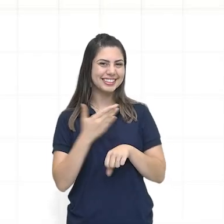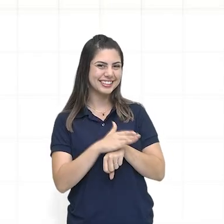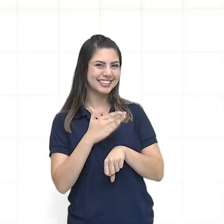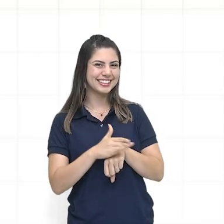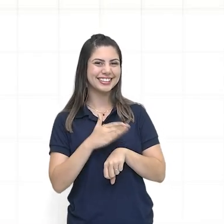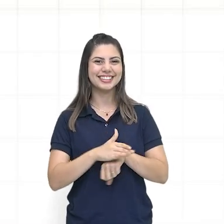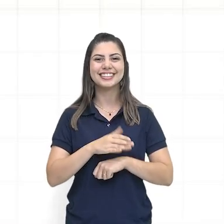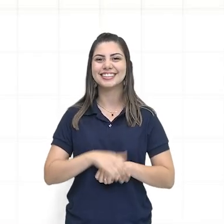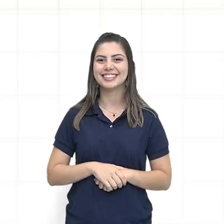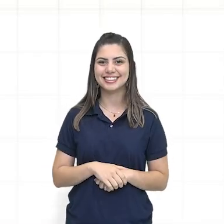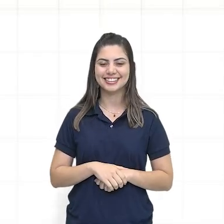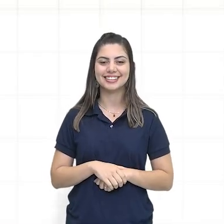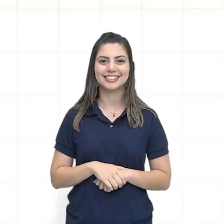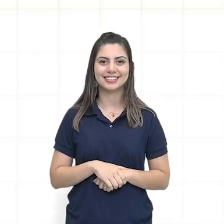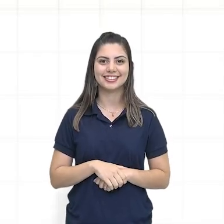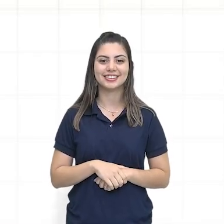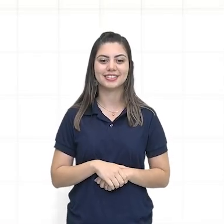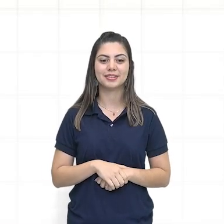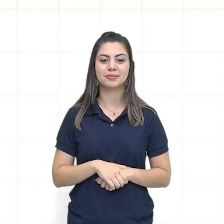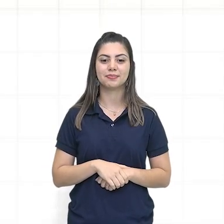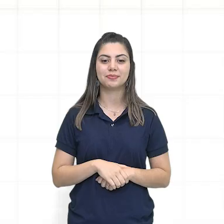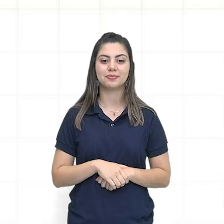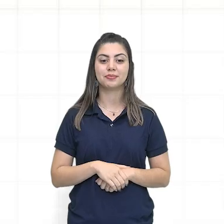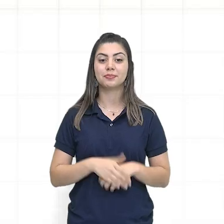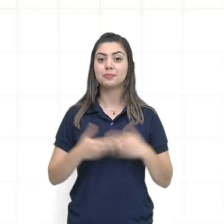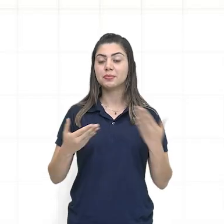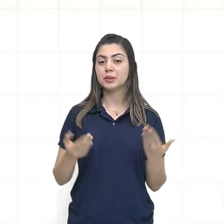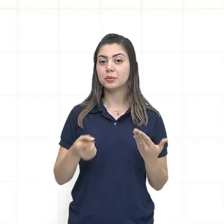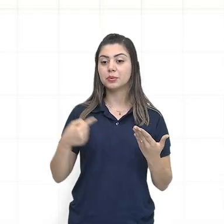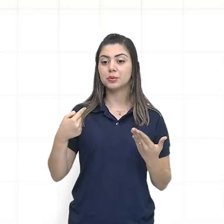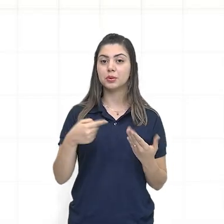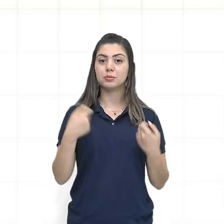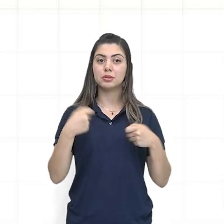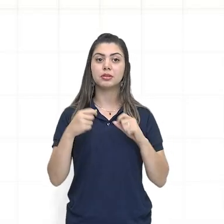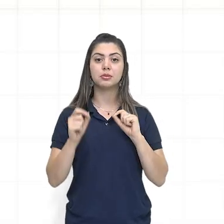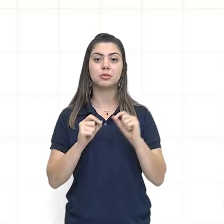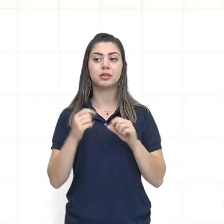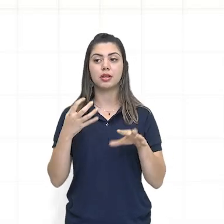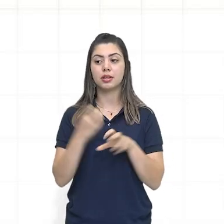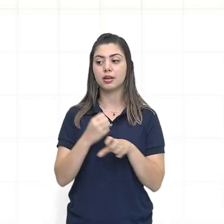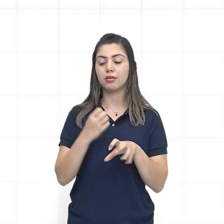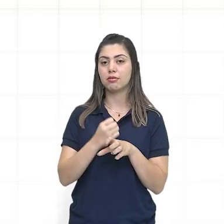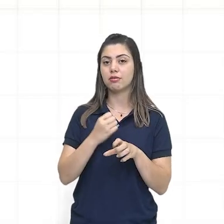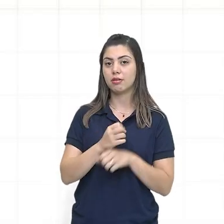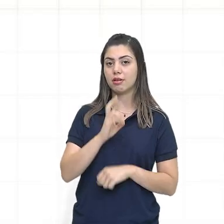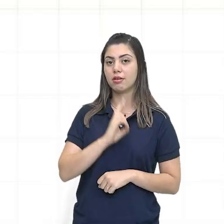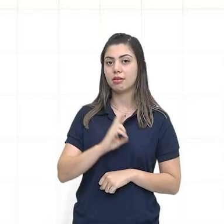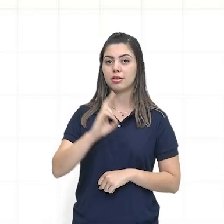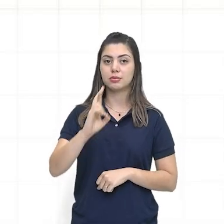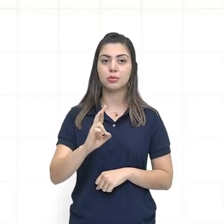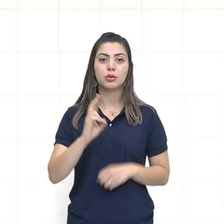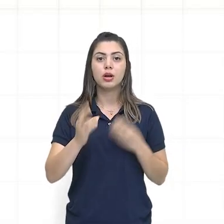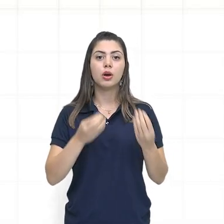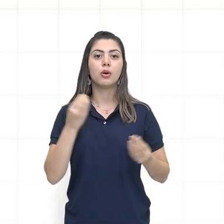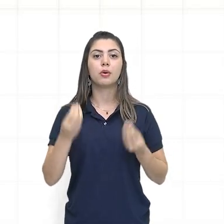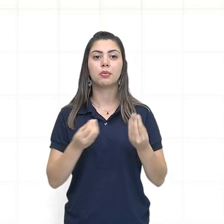exercitar um pouco? Que tal encontrarmos as respostas para essas perguntas?